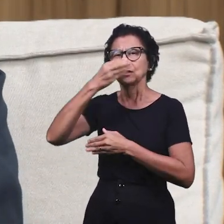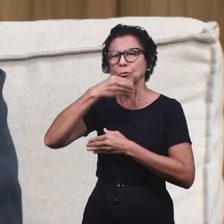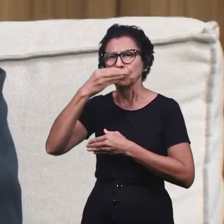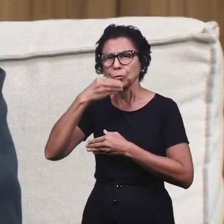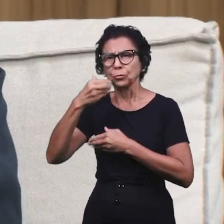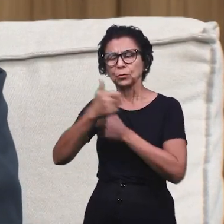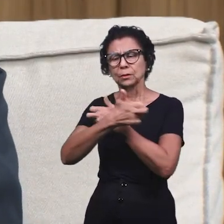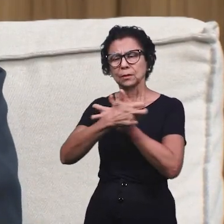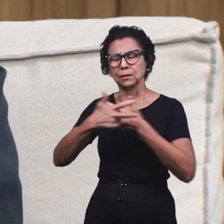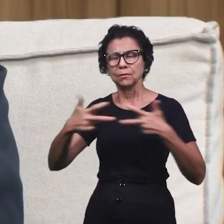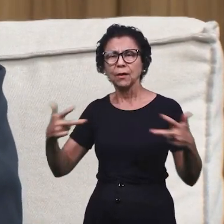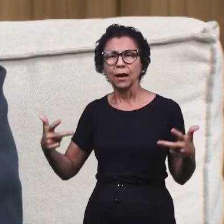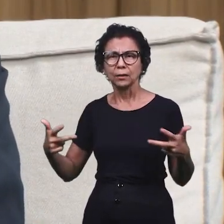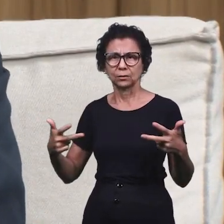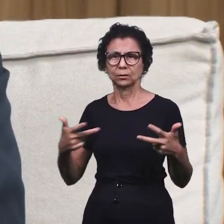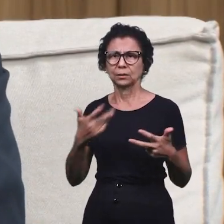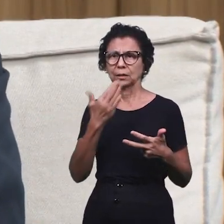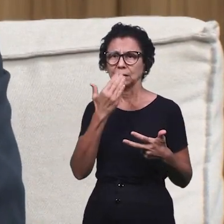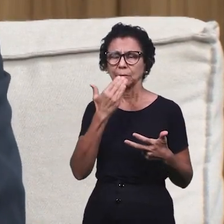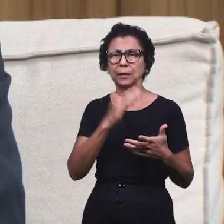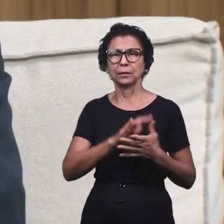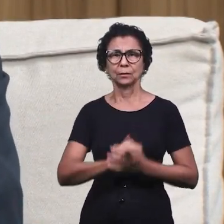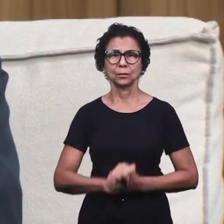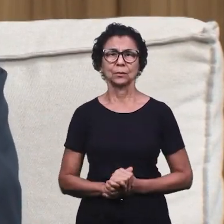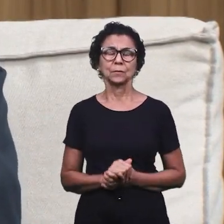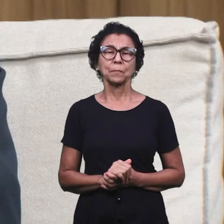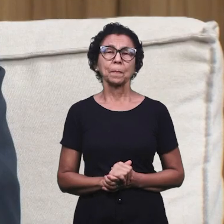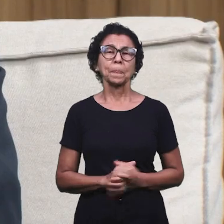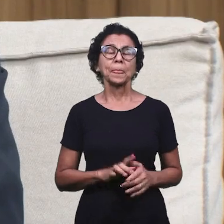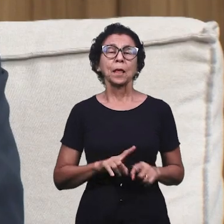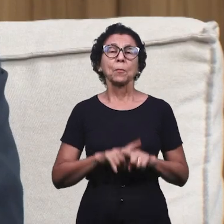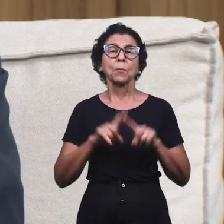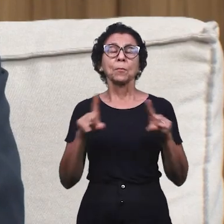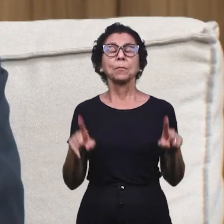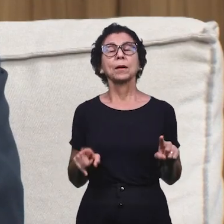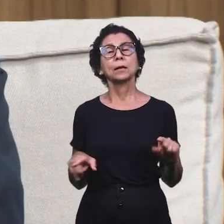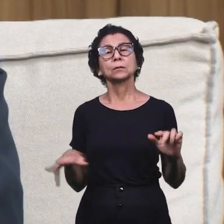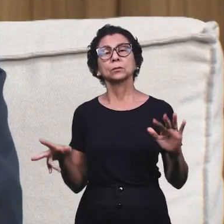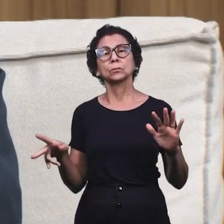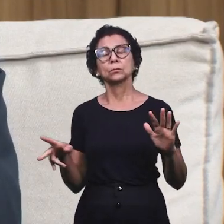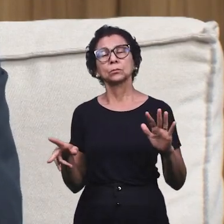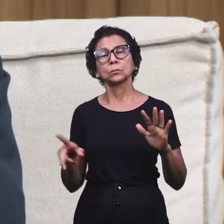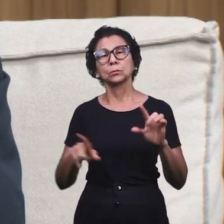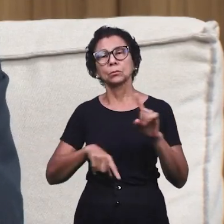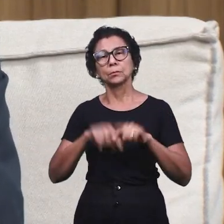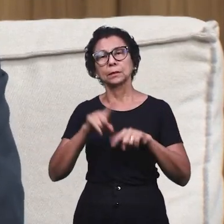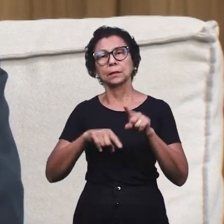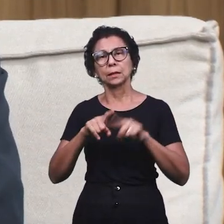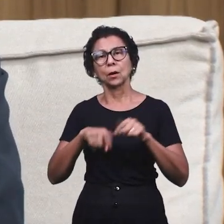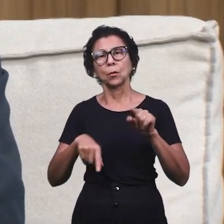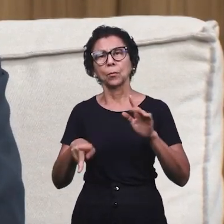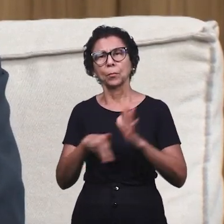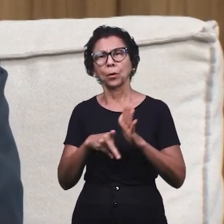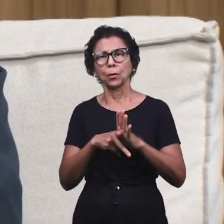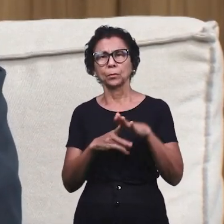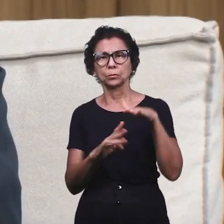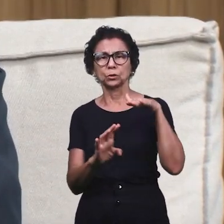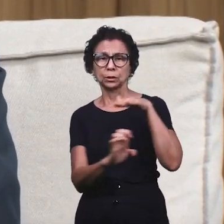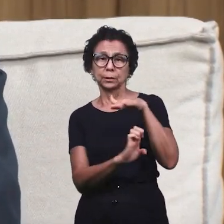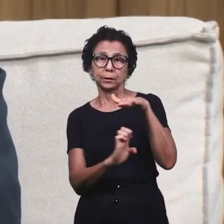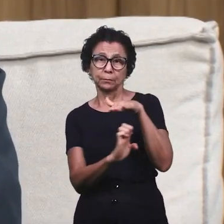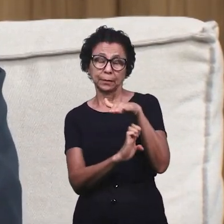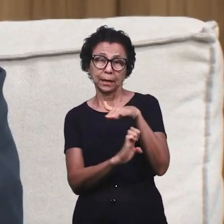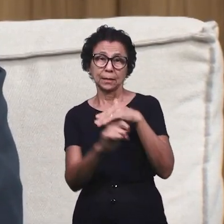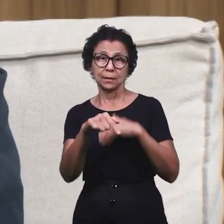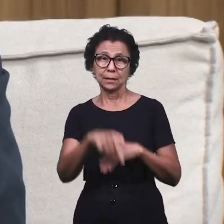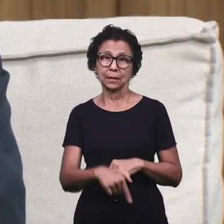de alimentação, né, a gente é muito forte, mas nos produtos industrializados, a gente já é bem deficiente,